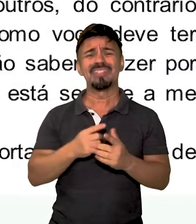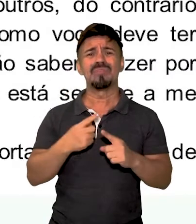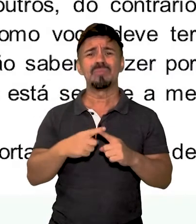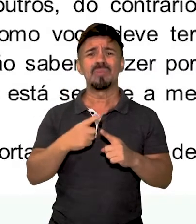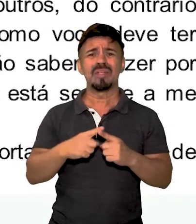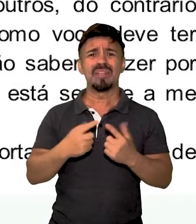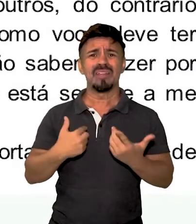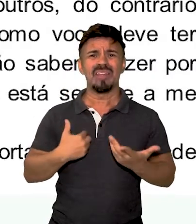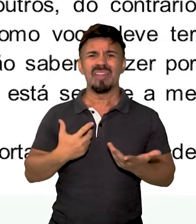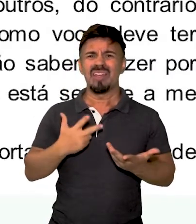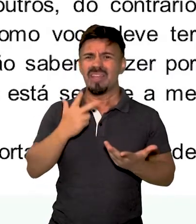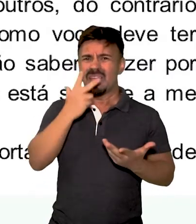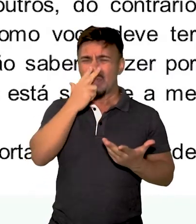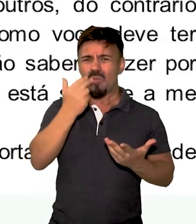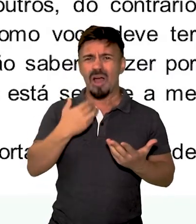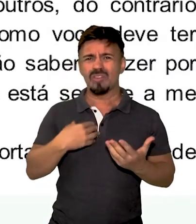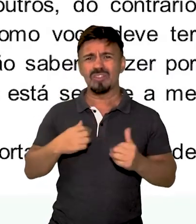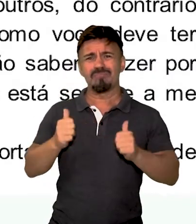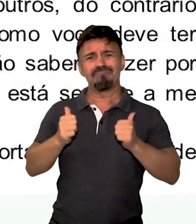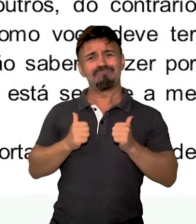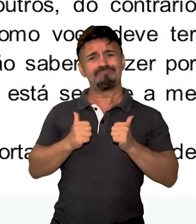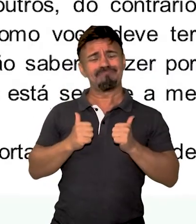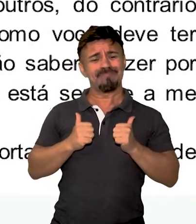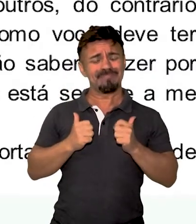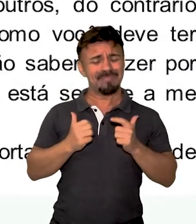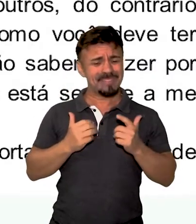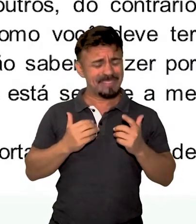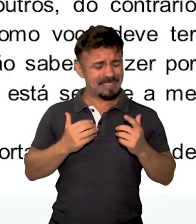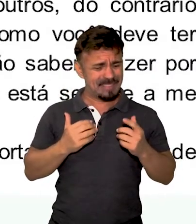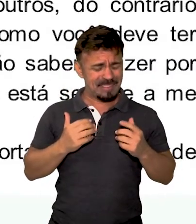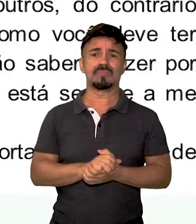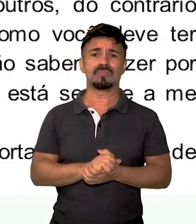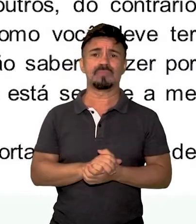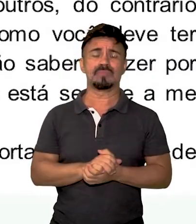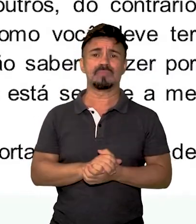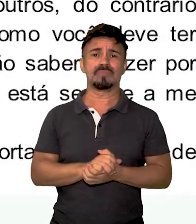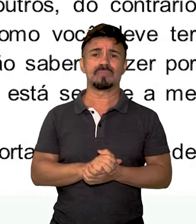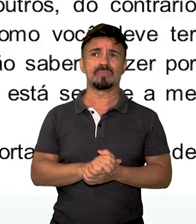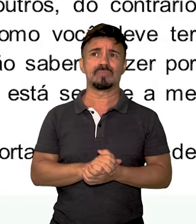ser covarde. E é isso que está sempre a me atrapalhar.